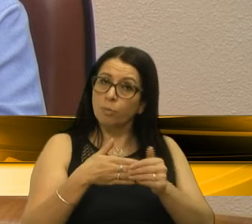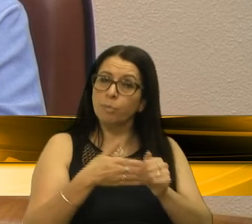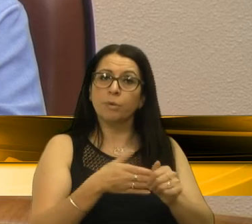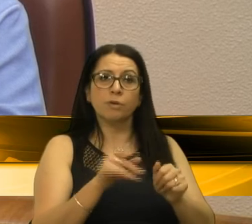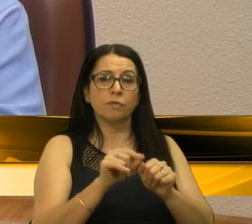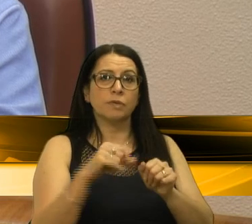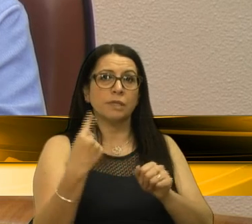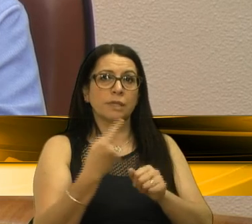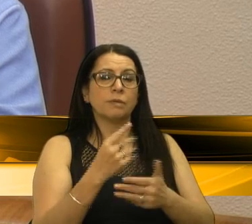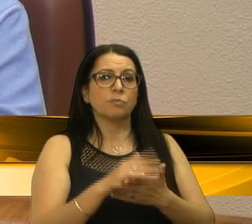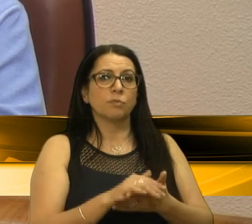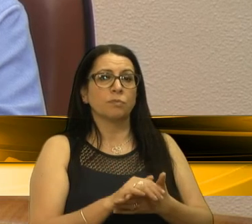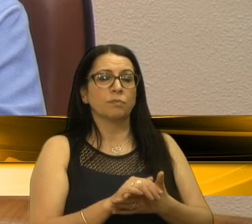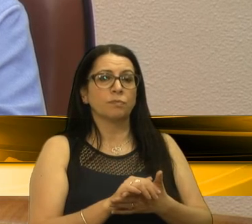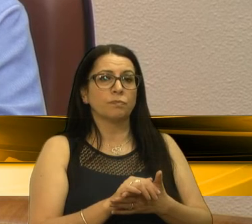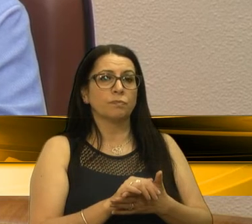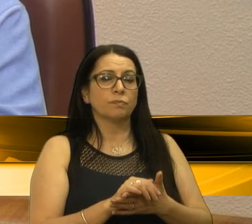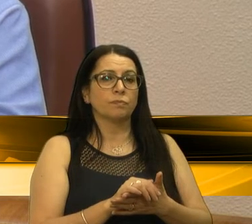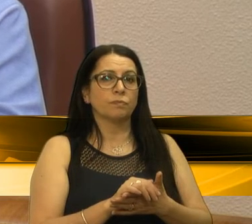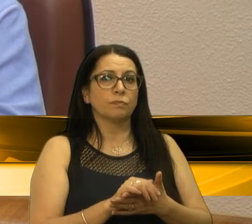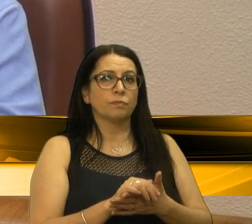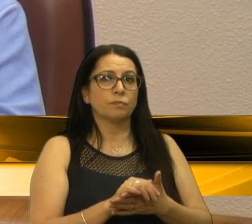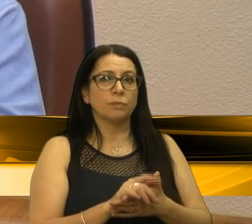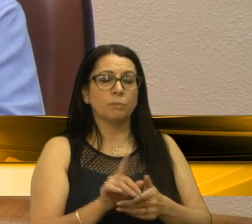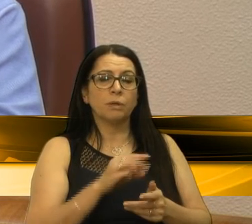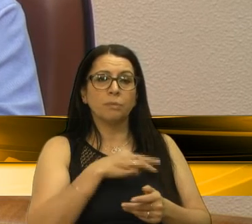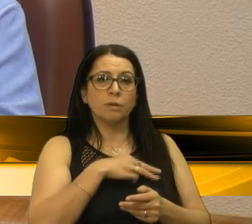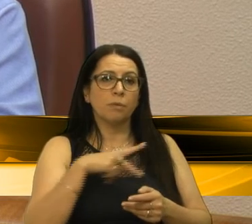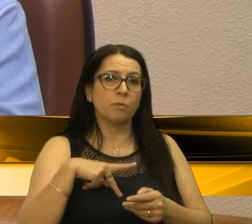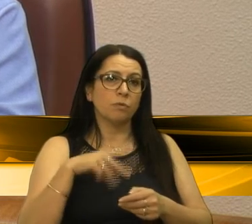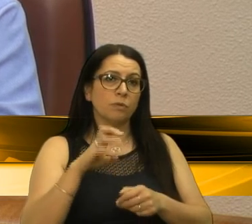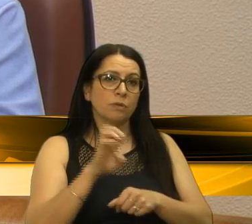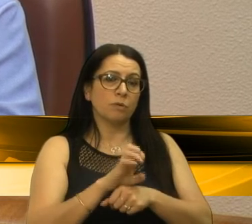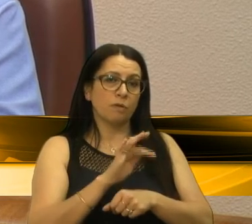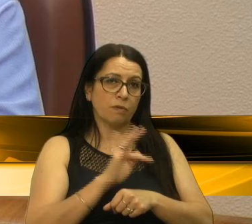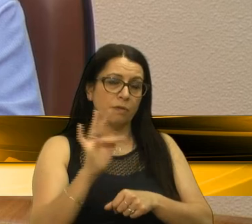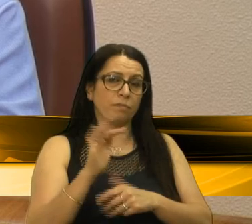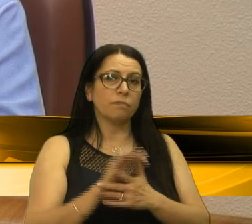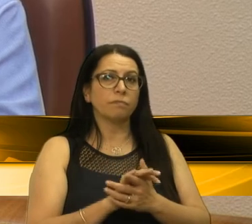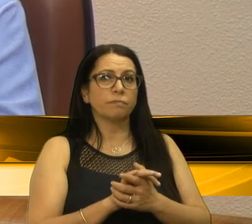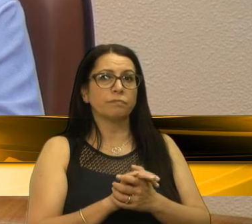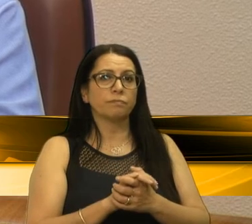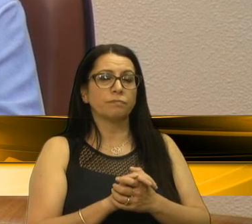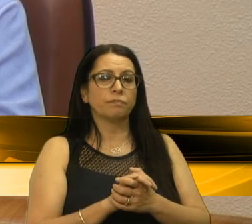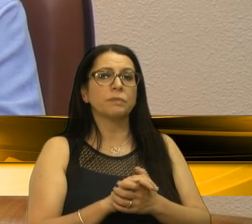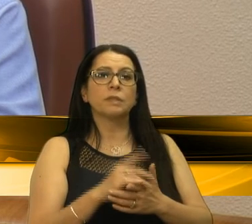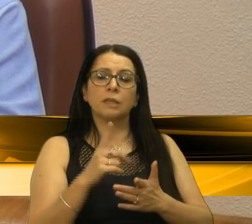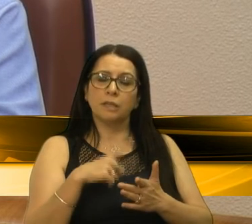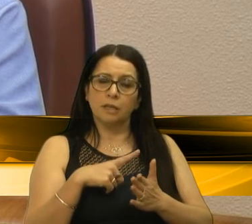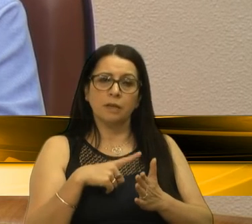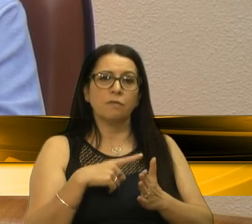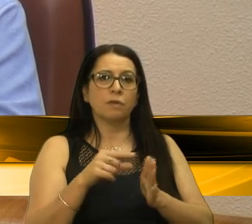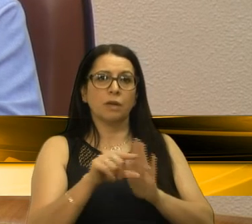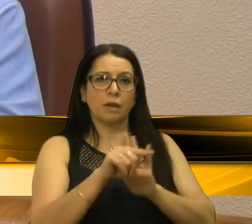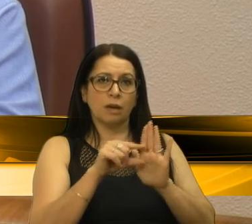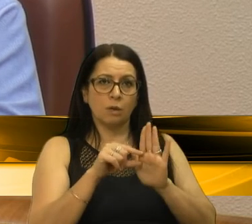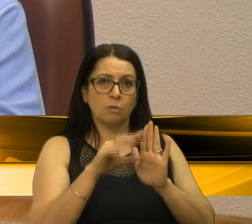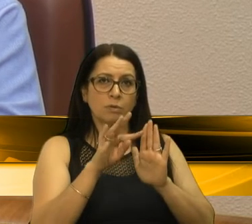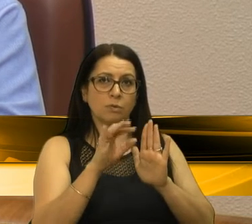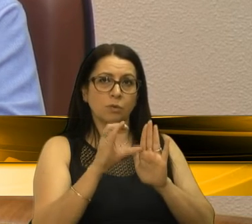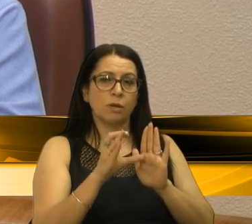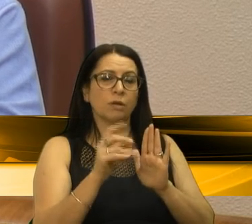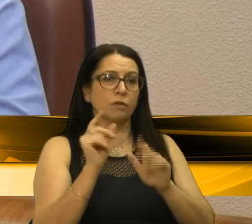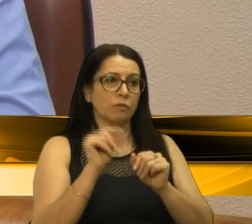fizemos, levamos também ao Ministério Público Estadual e Federal. Era a cláusula do TAC, nós tínhamos que